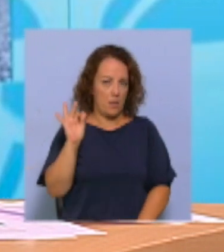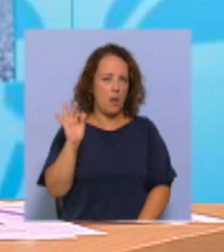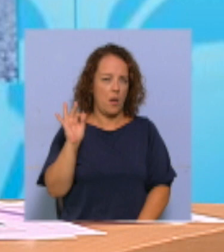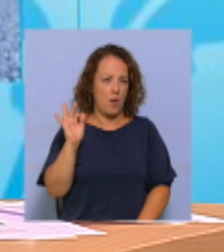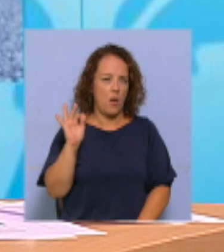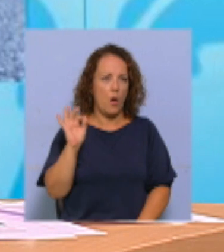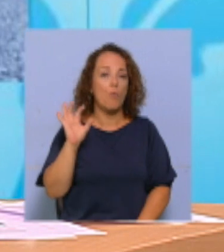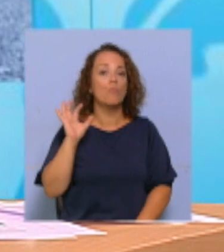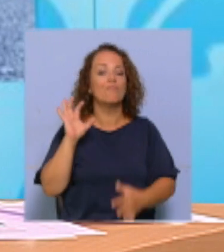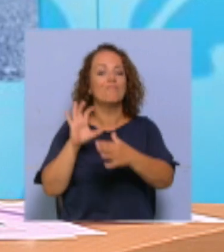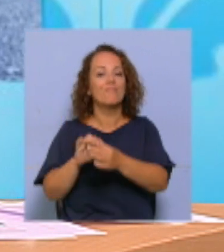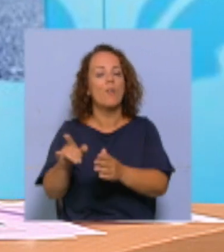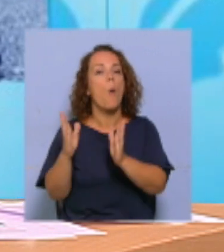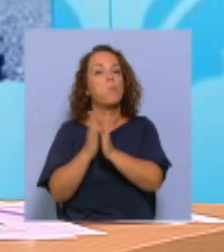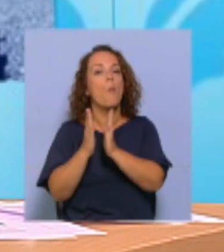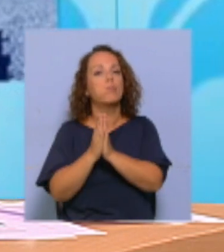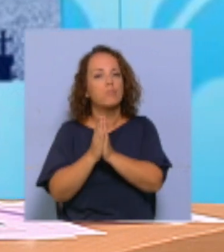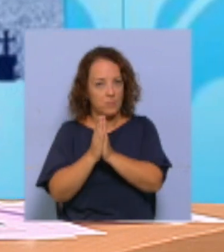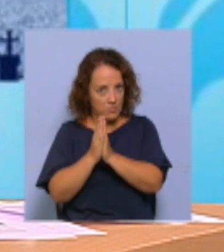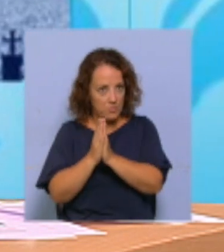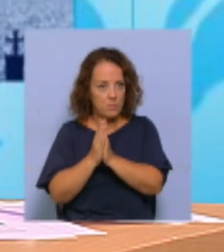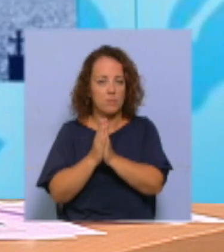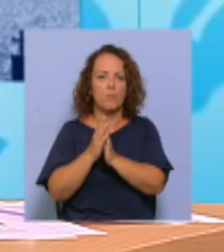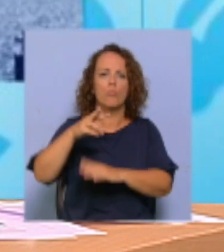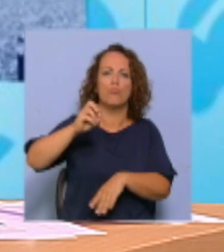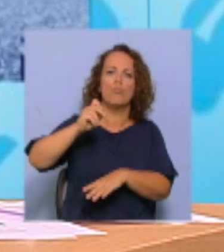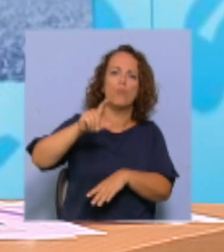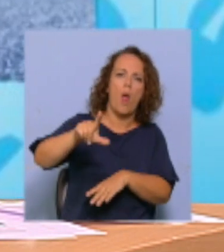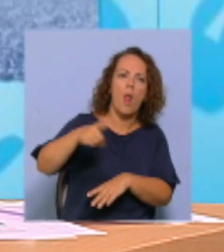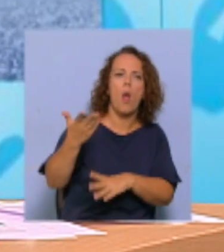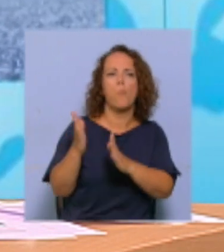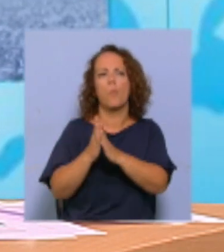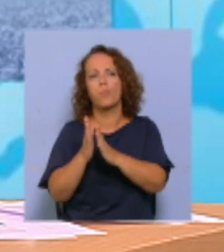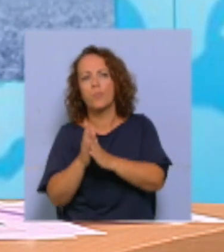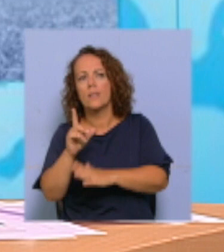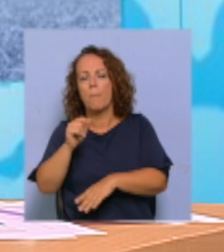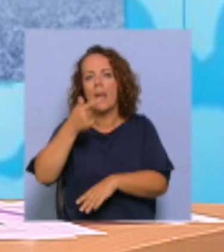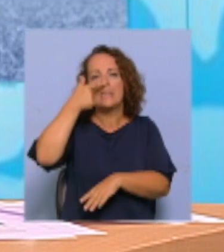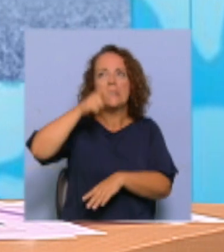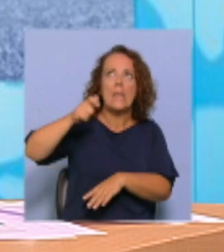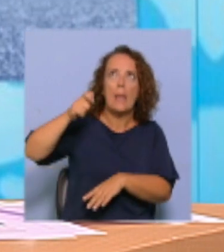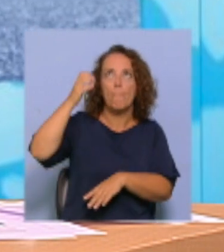correspondia à religião moral e religiosa, ou pelo menos à cidadania e à moral